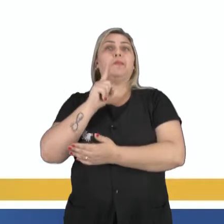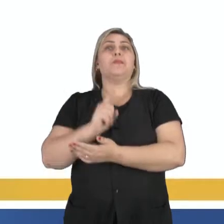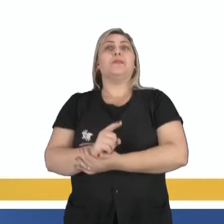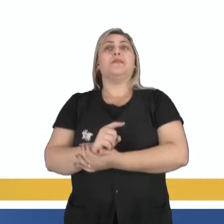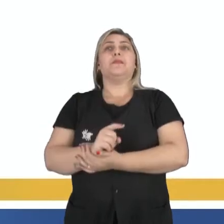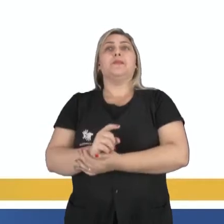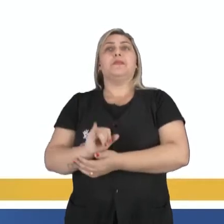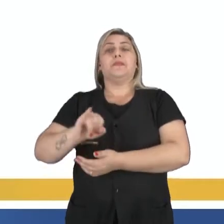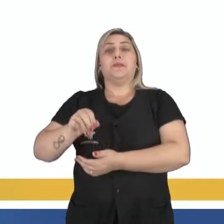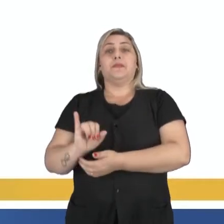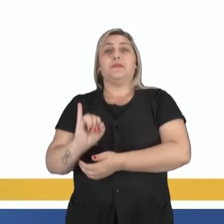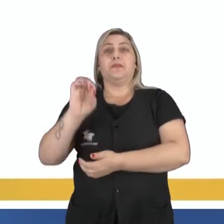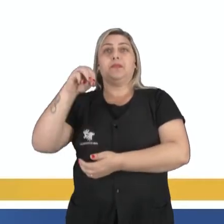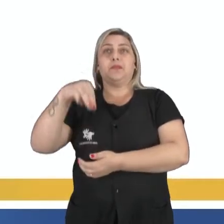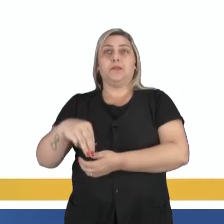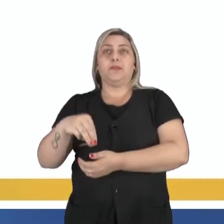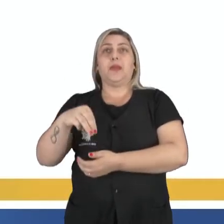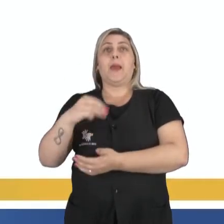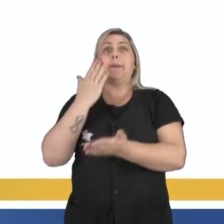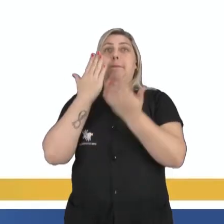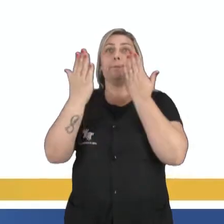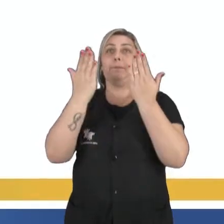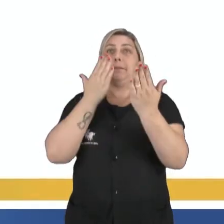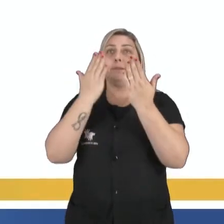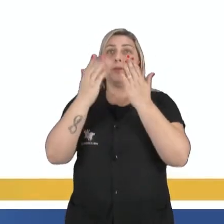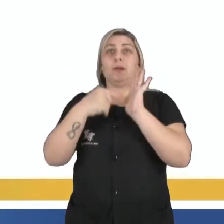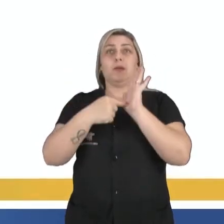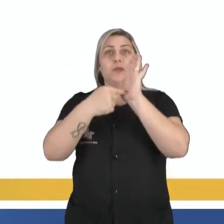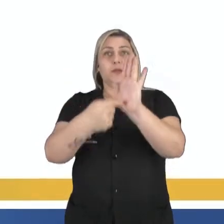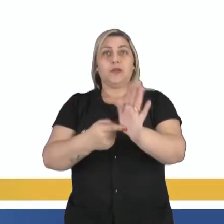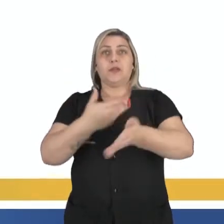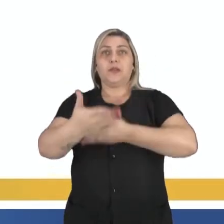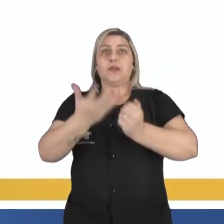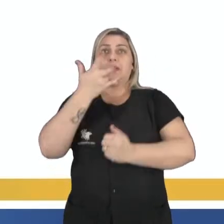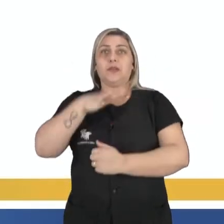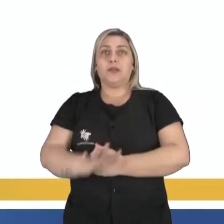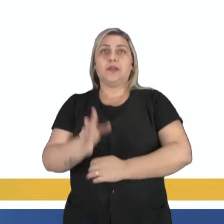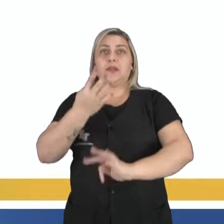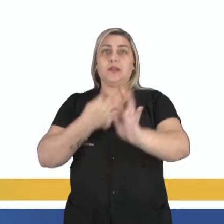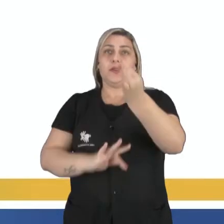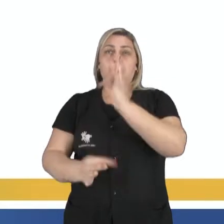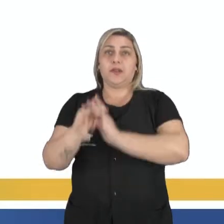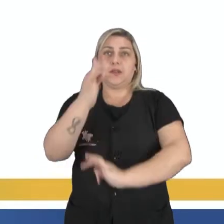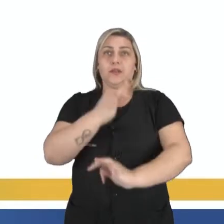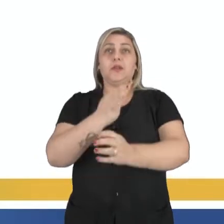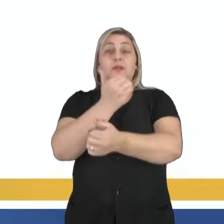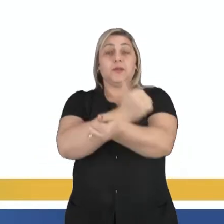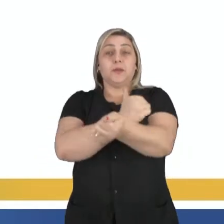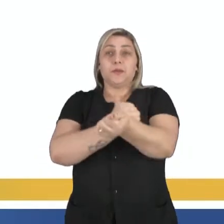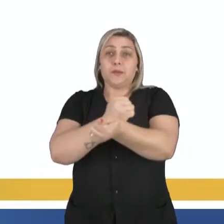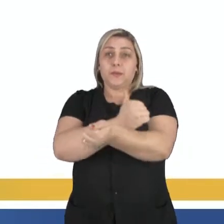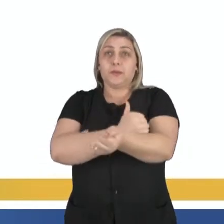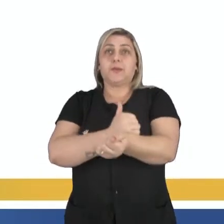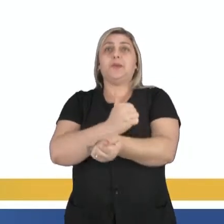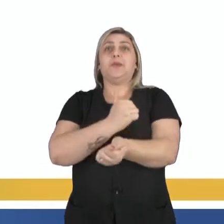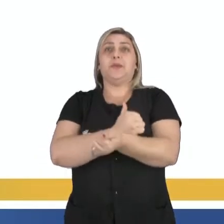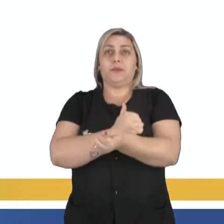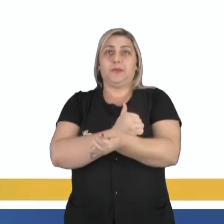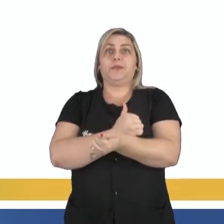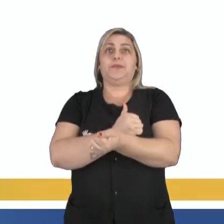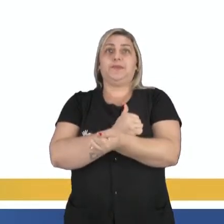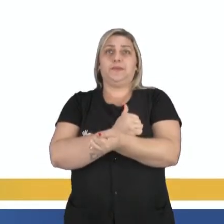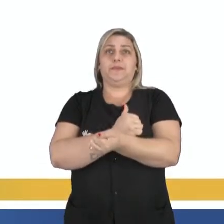Jim Taylor, PhD em psicologia, demonstrou que a relação criança e tecnologia,